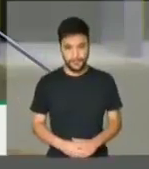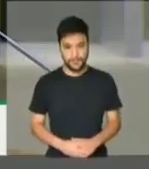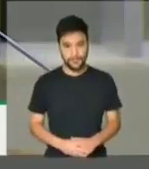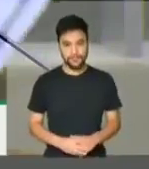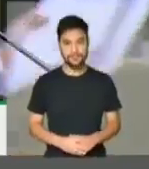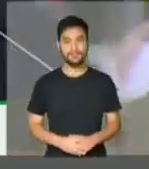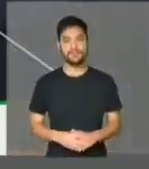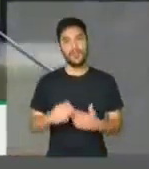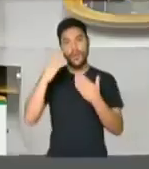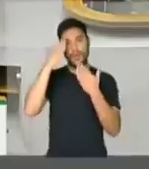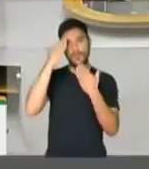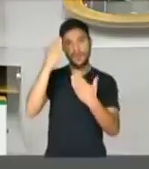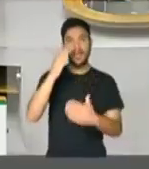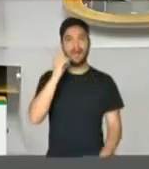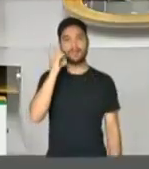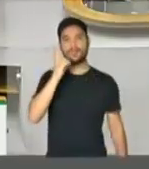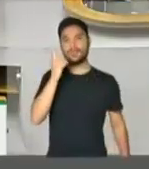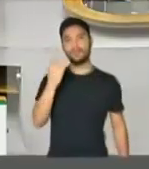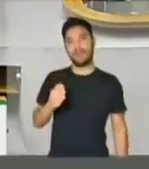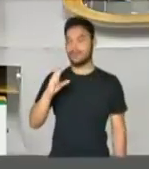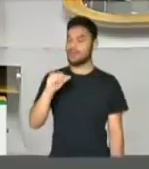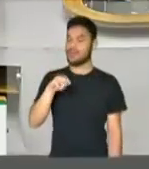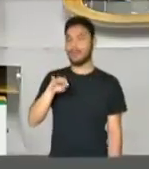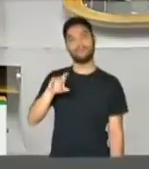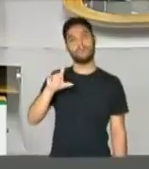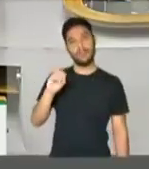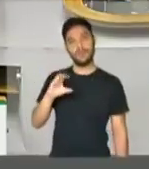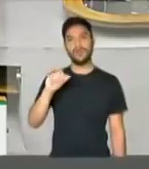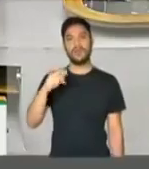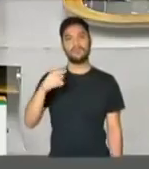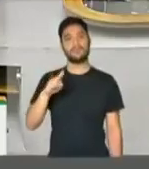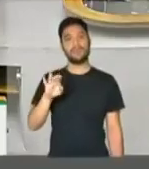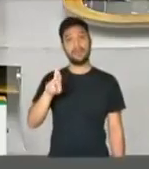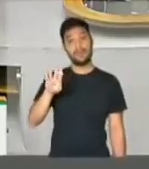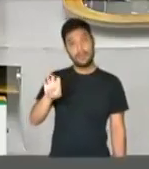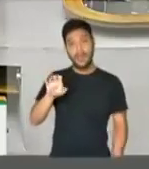Obrigado, nobre deputado Camilo Capiberi, pelo seu pronunciamento.